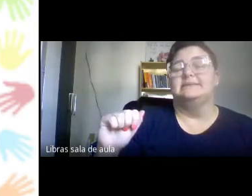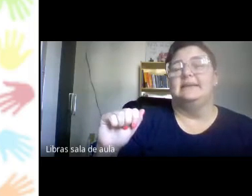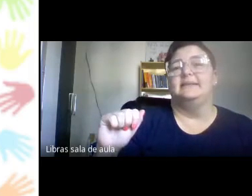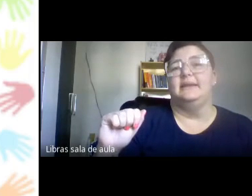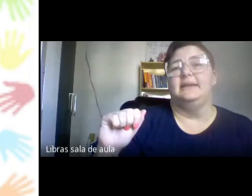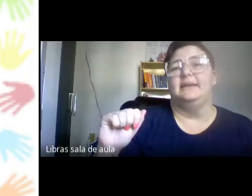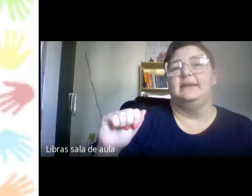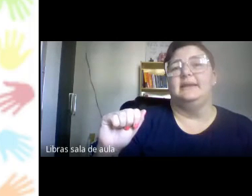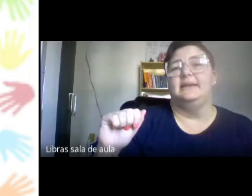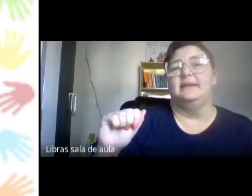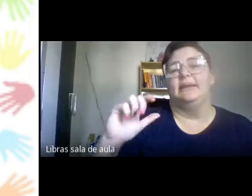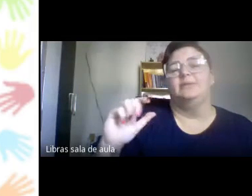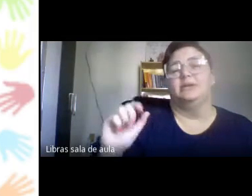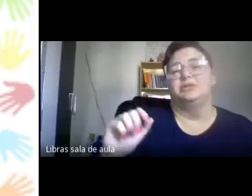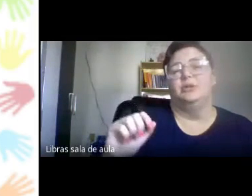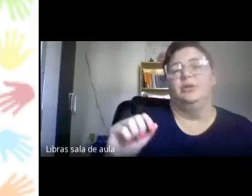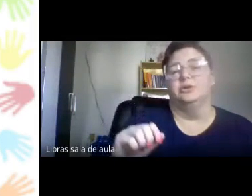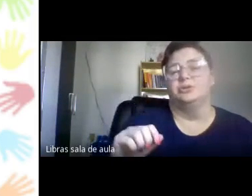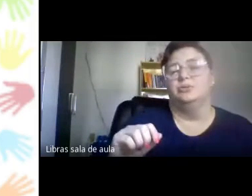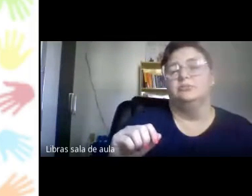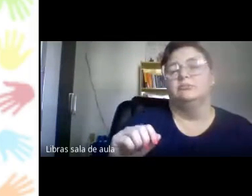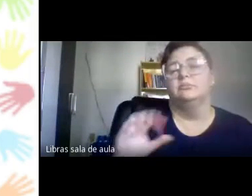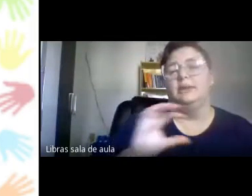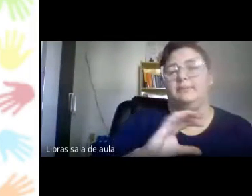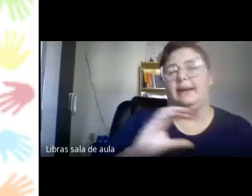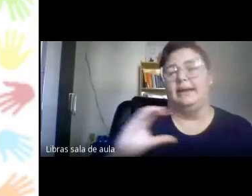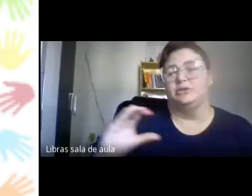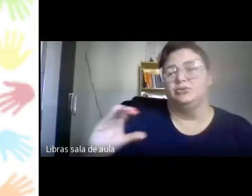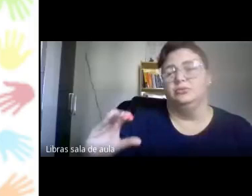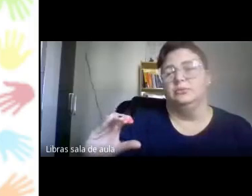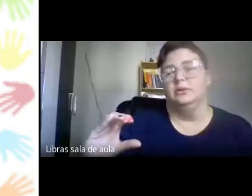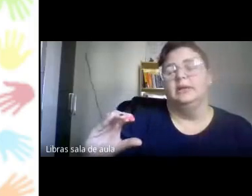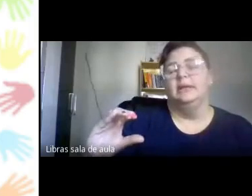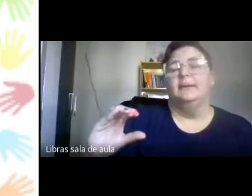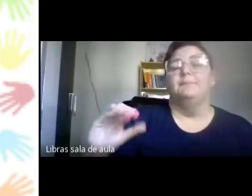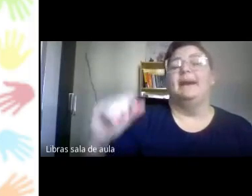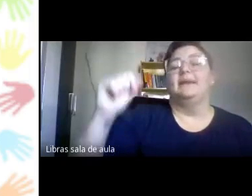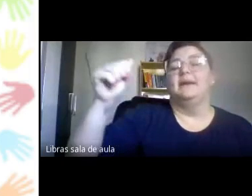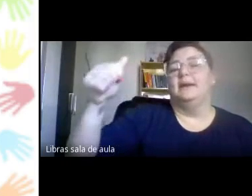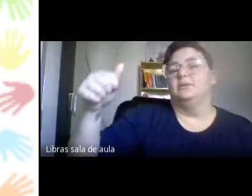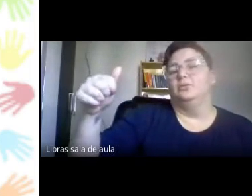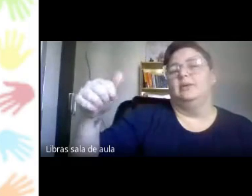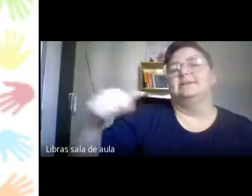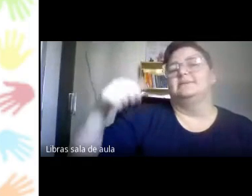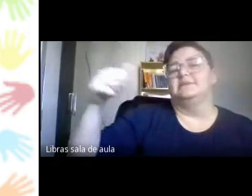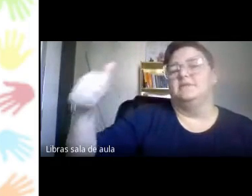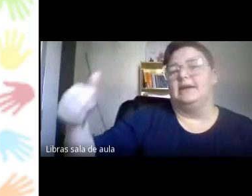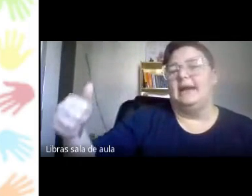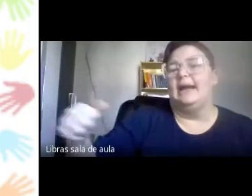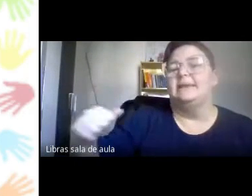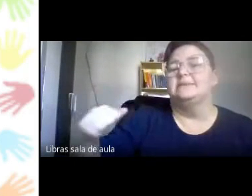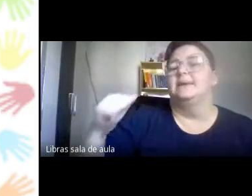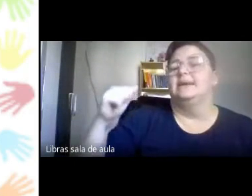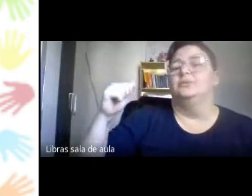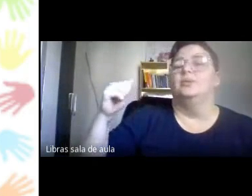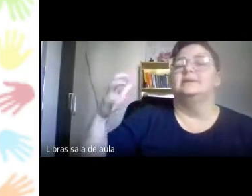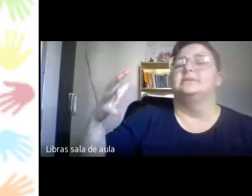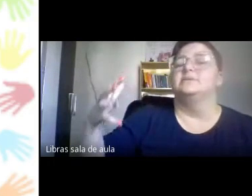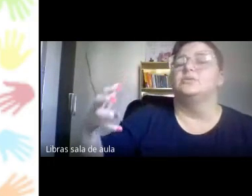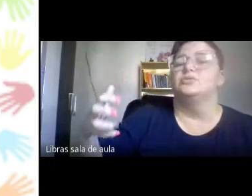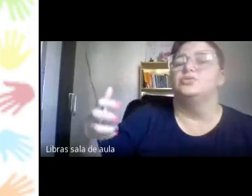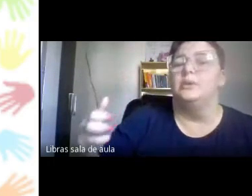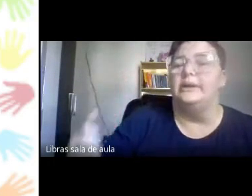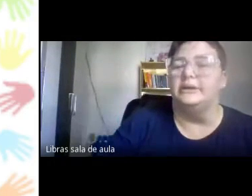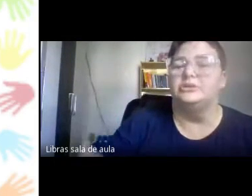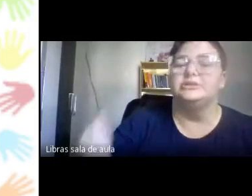as letrinhas do alfabeto datilológico embaixo, marcando quais são as vogais, marcando quais são